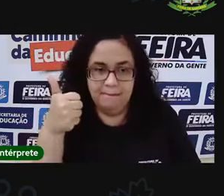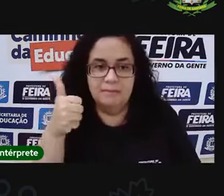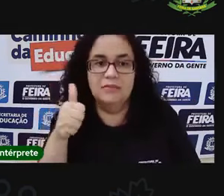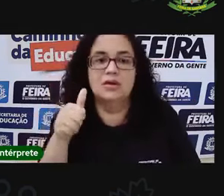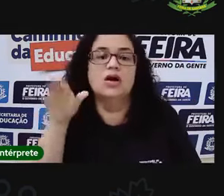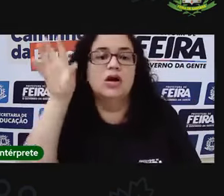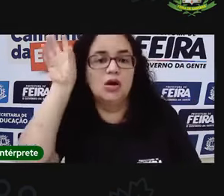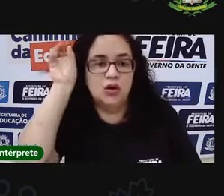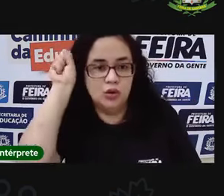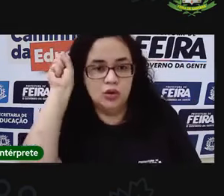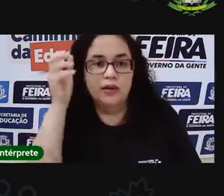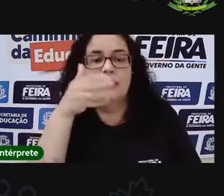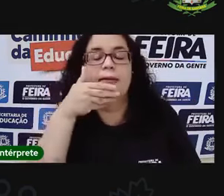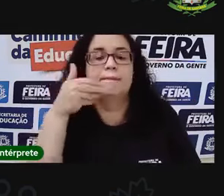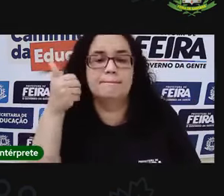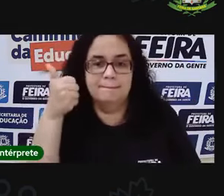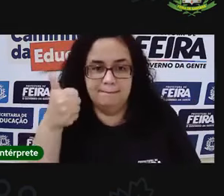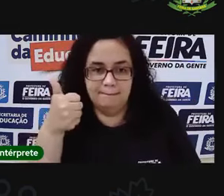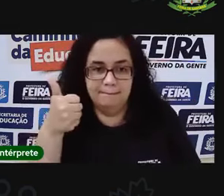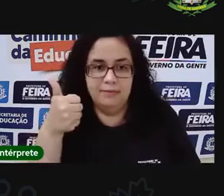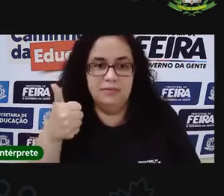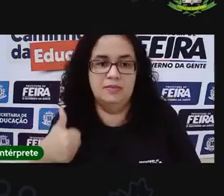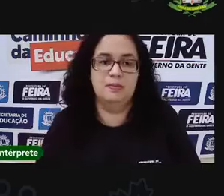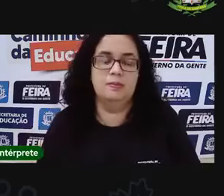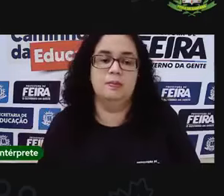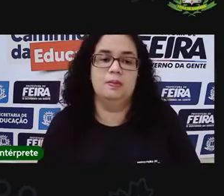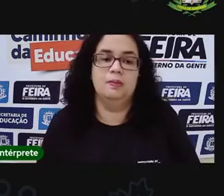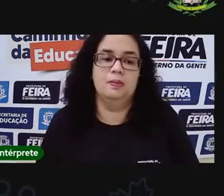Está me ouvindo melhor, João?